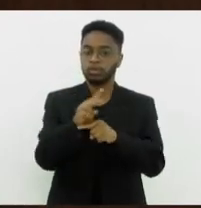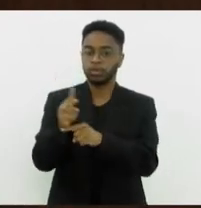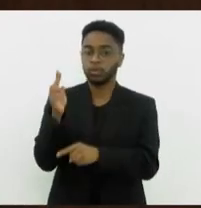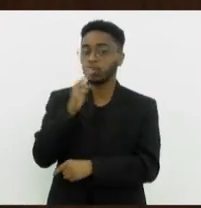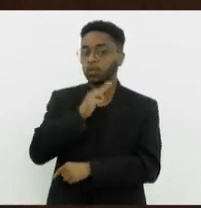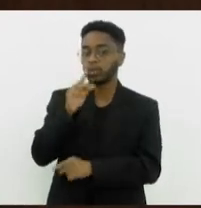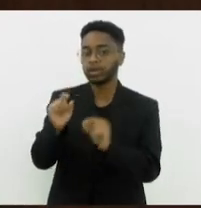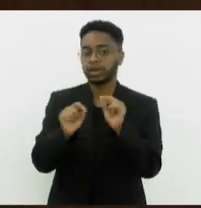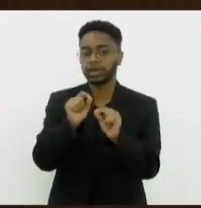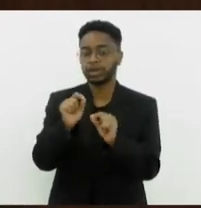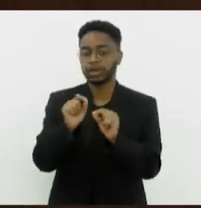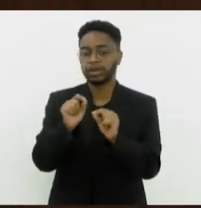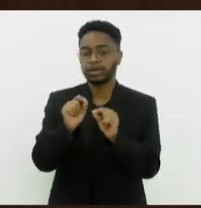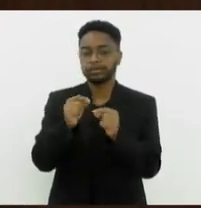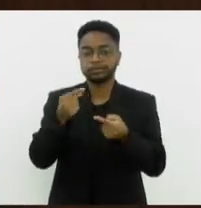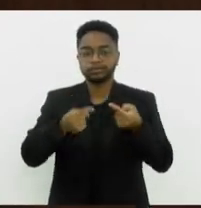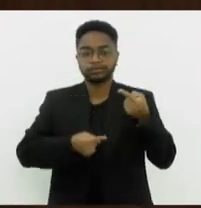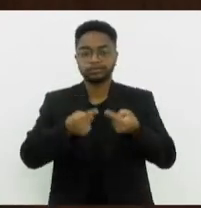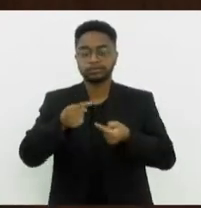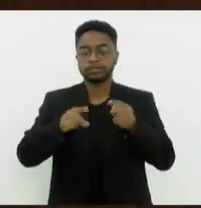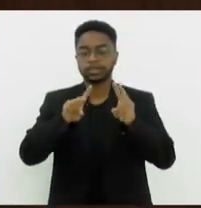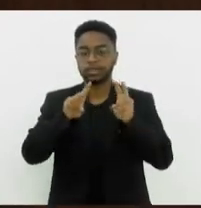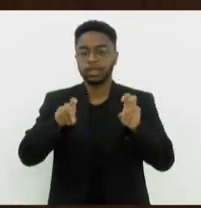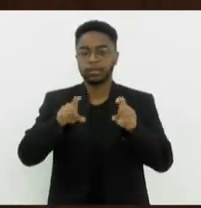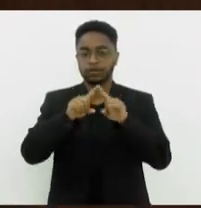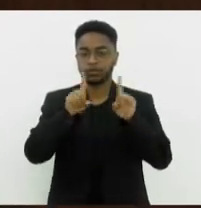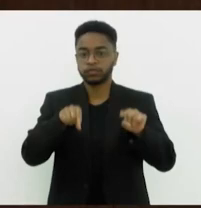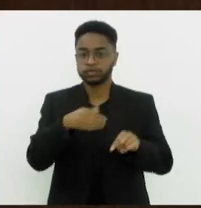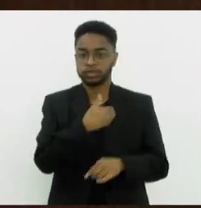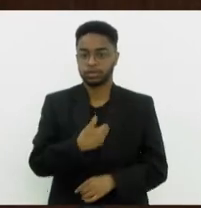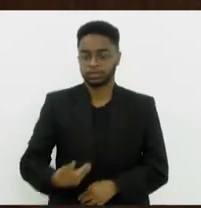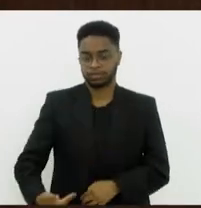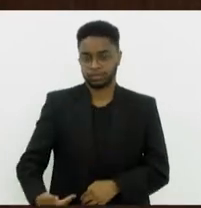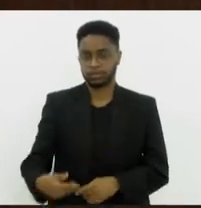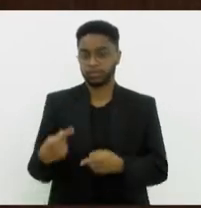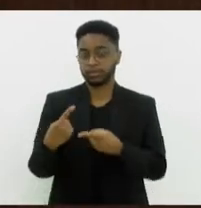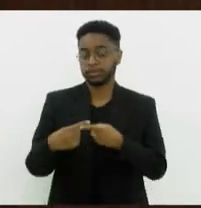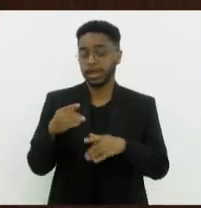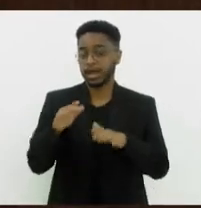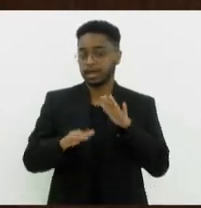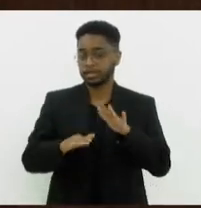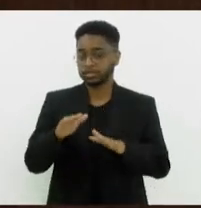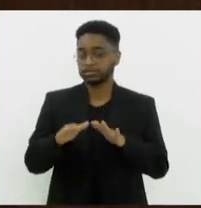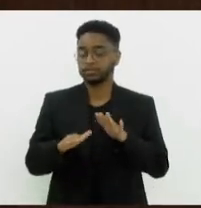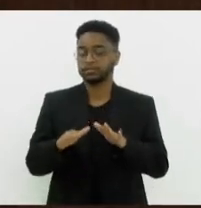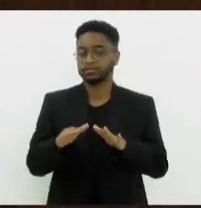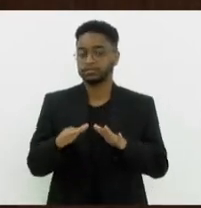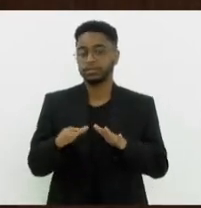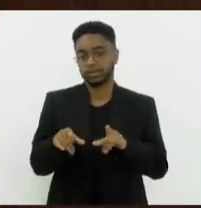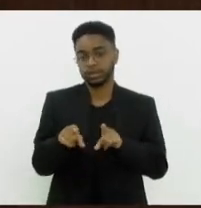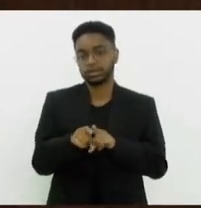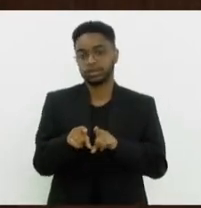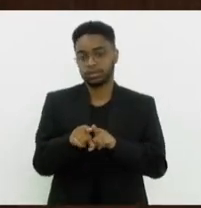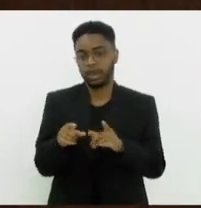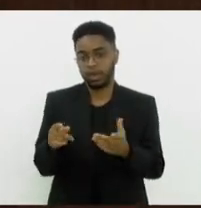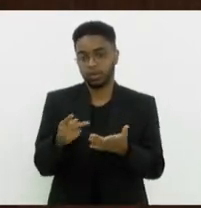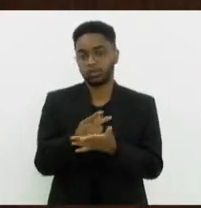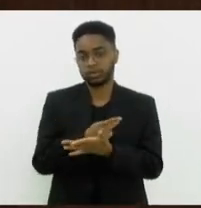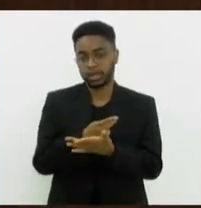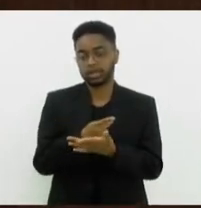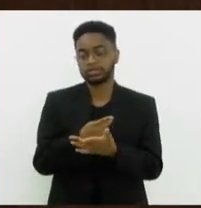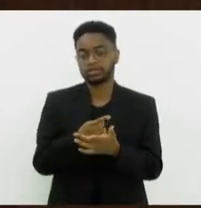é dar luz à questão das servidoras públicas, que muitas vezes são também vítimas